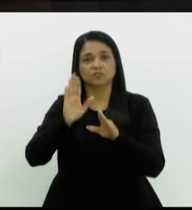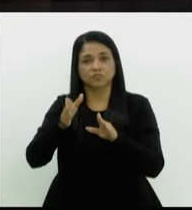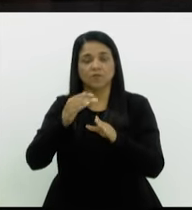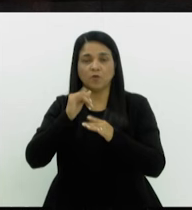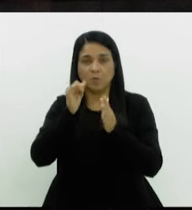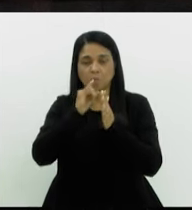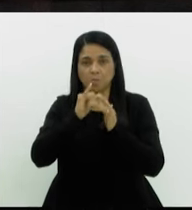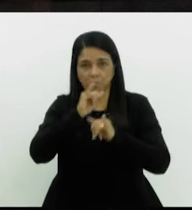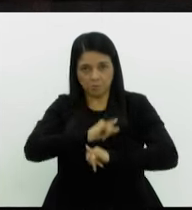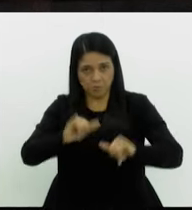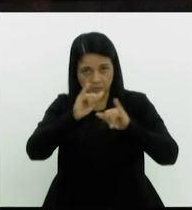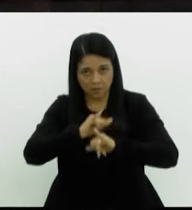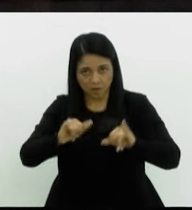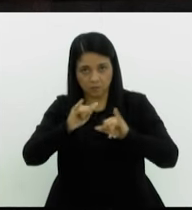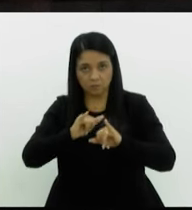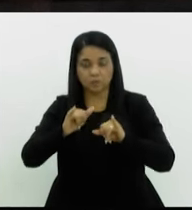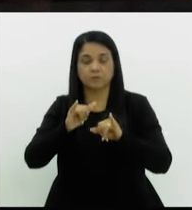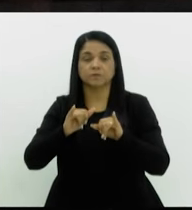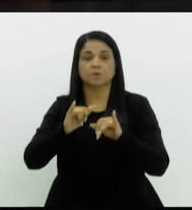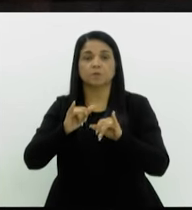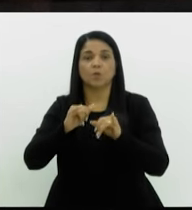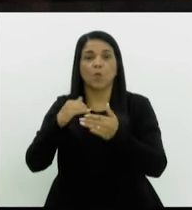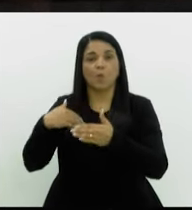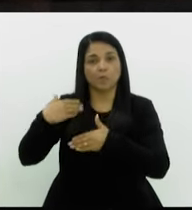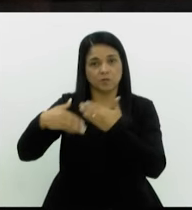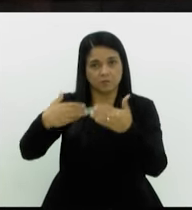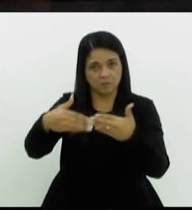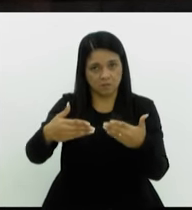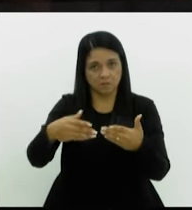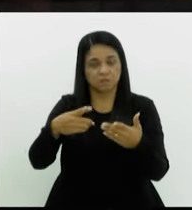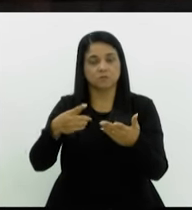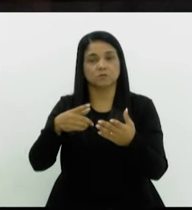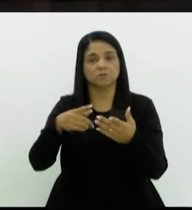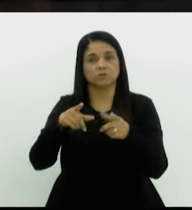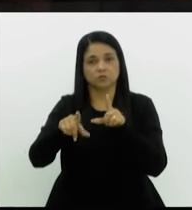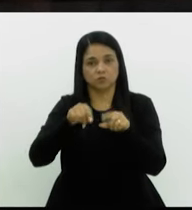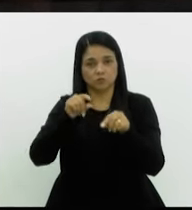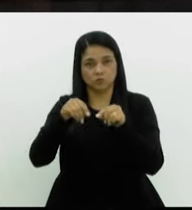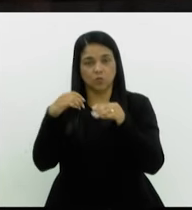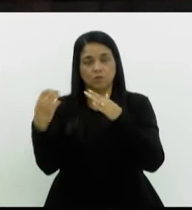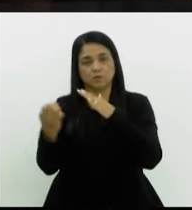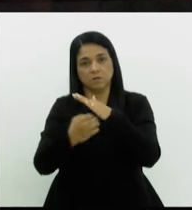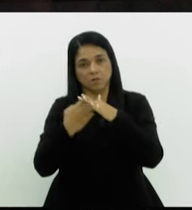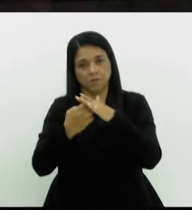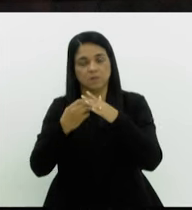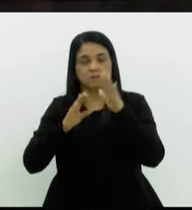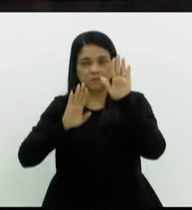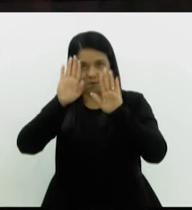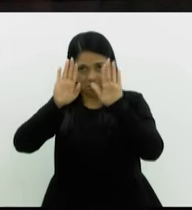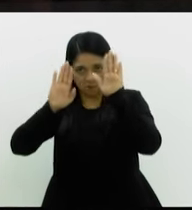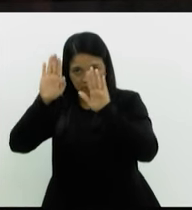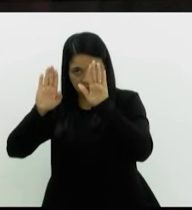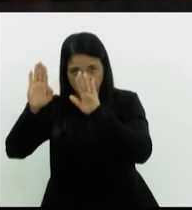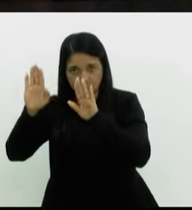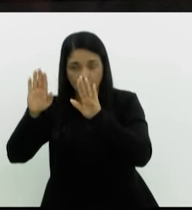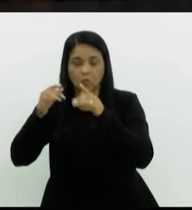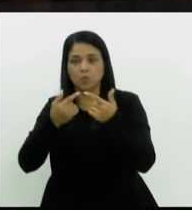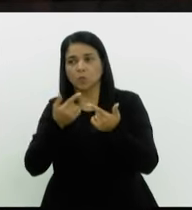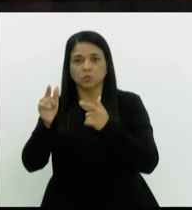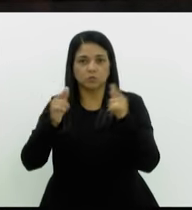publicizado, e que poderá, não é, o próprio operador atual participar desta licitação, assim como